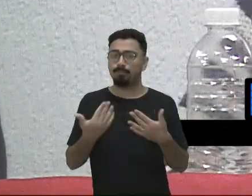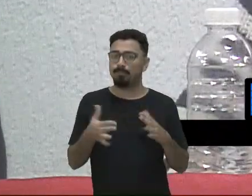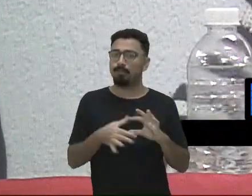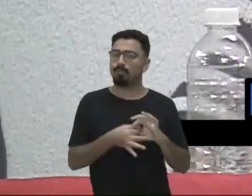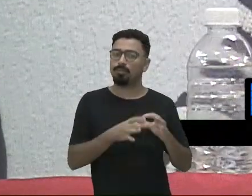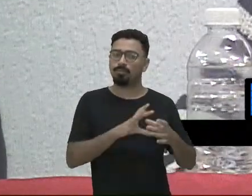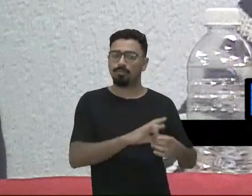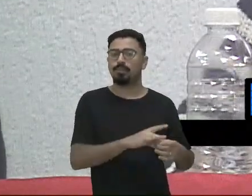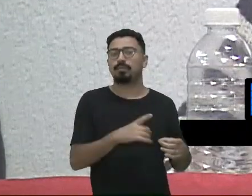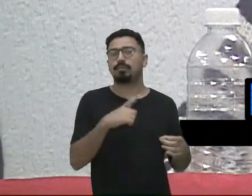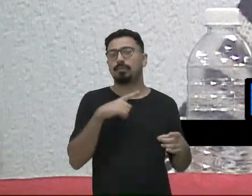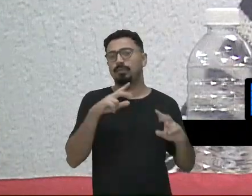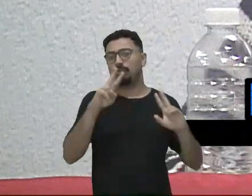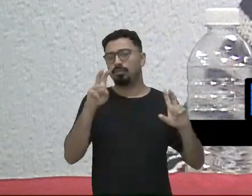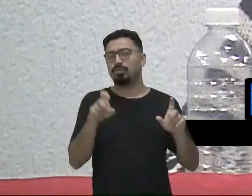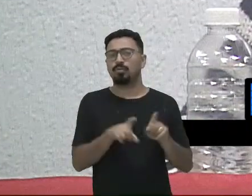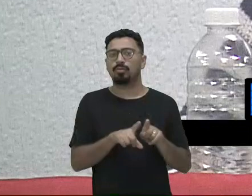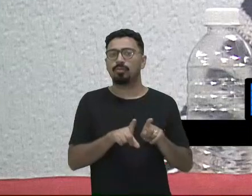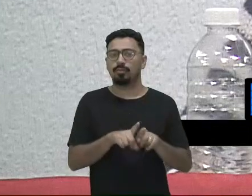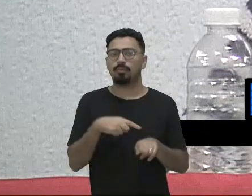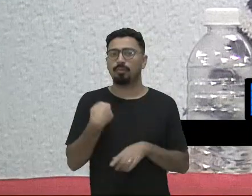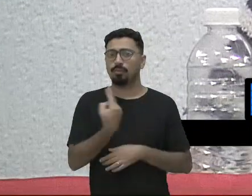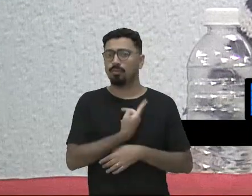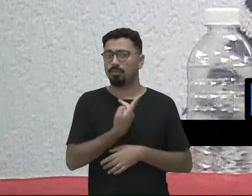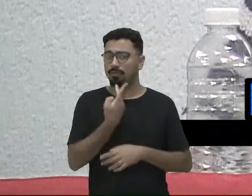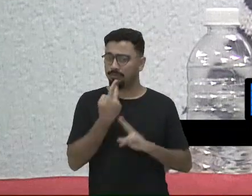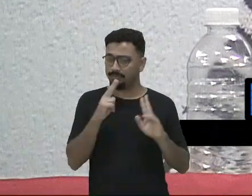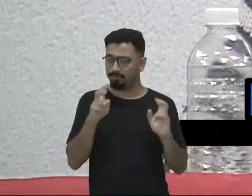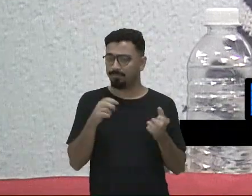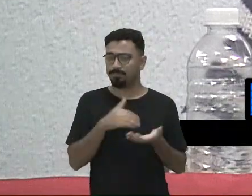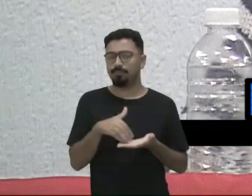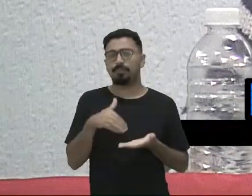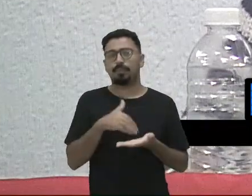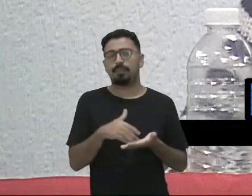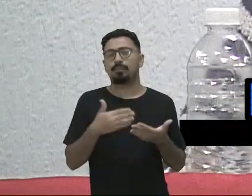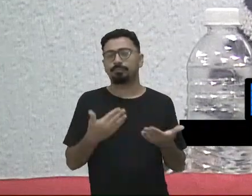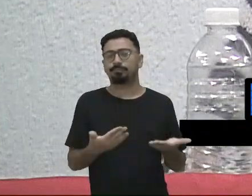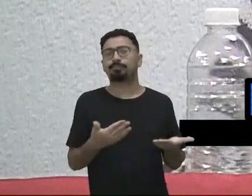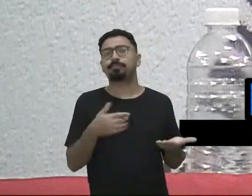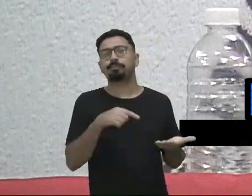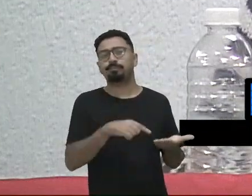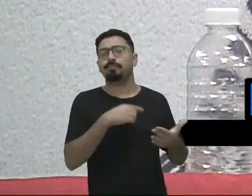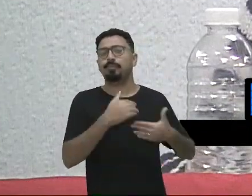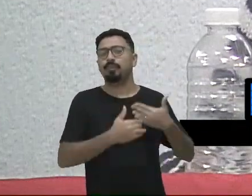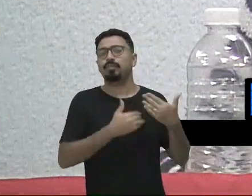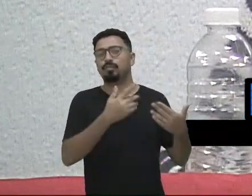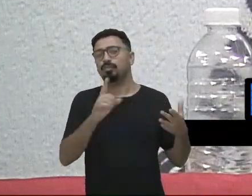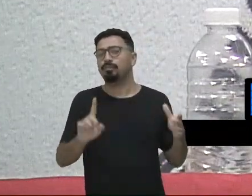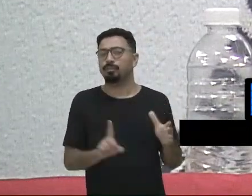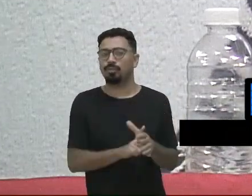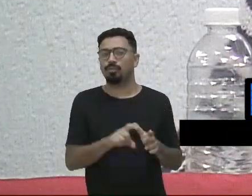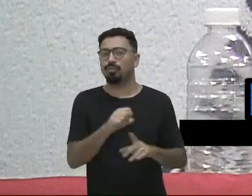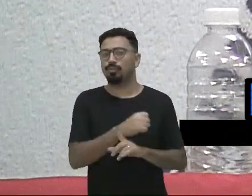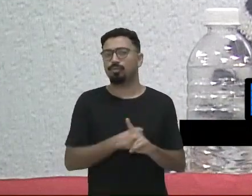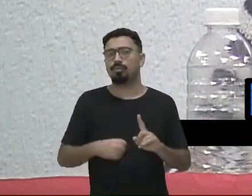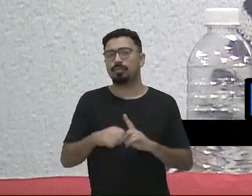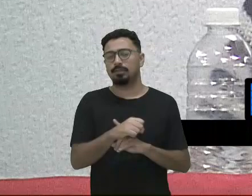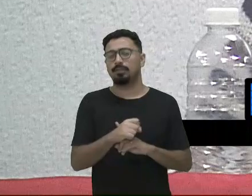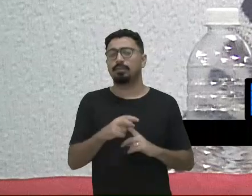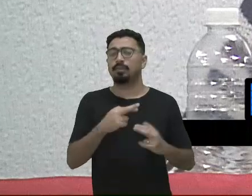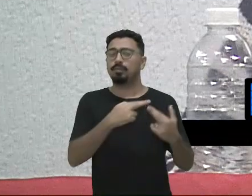contextualizar, né, a nossa fala sobre a Secretaria de Desenvolvimento e Inclusão Social, ela